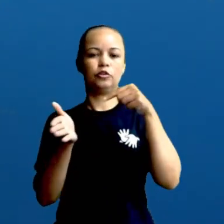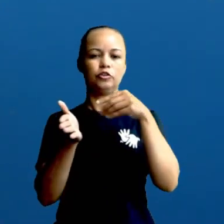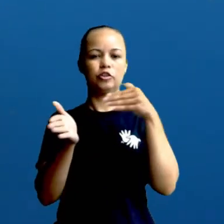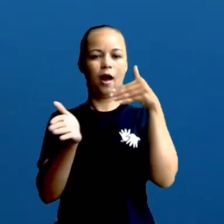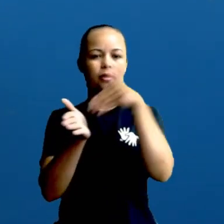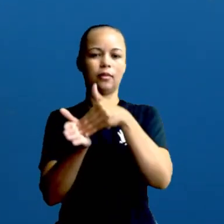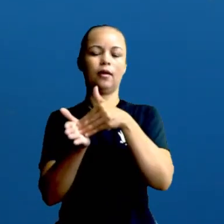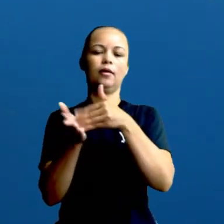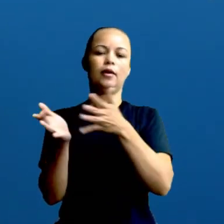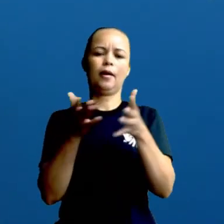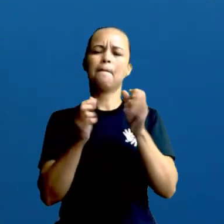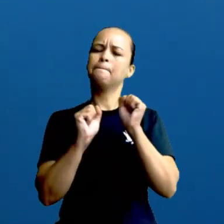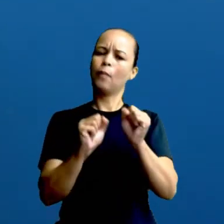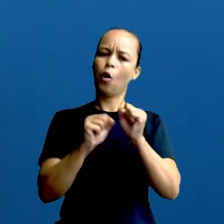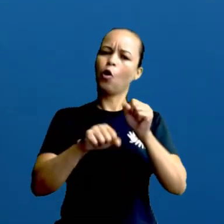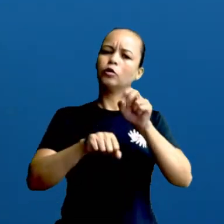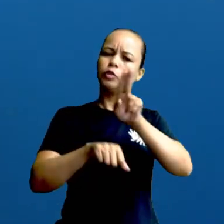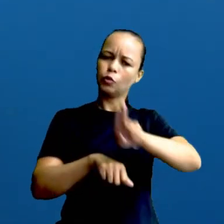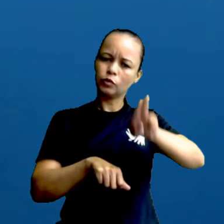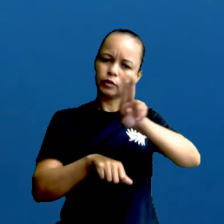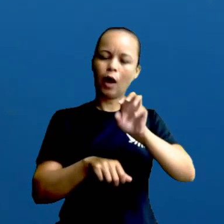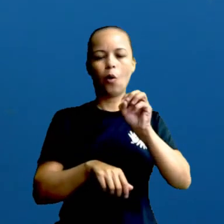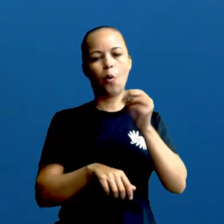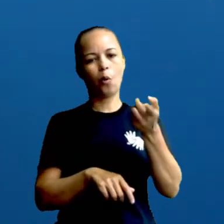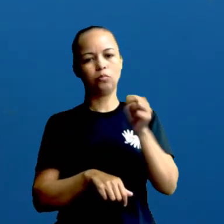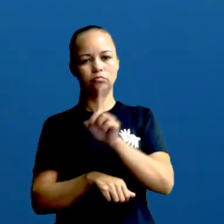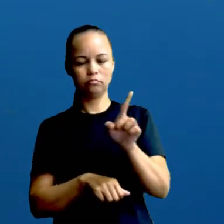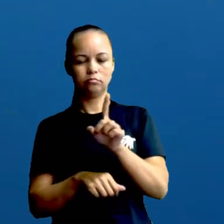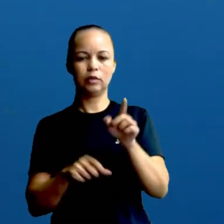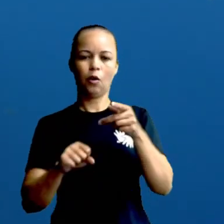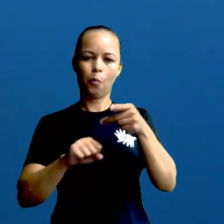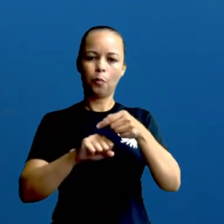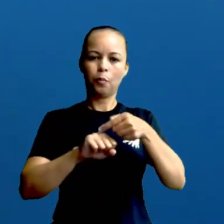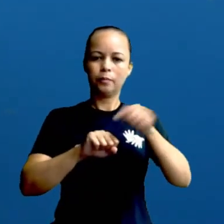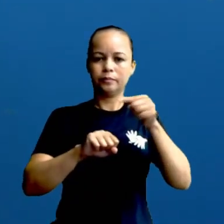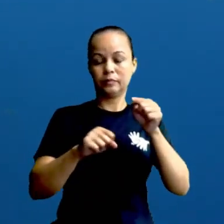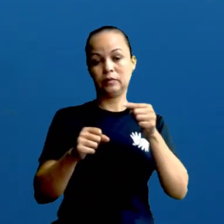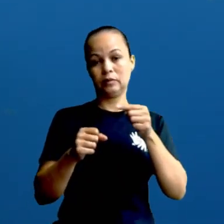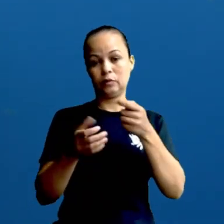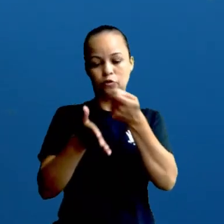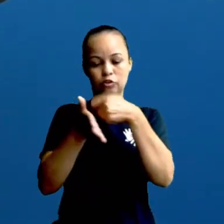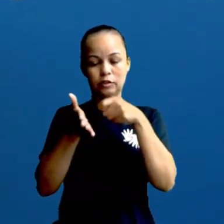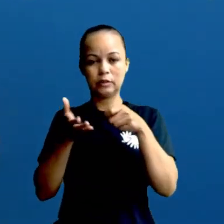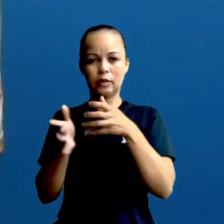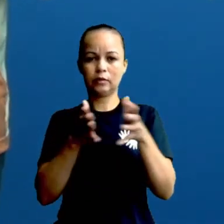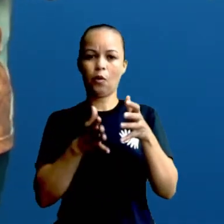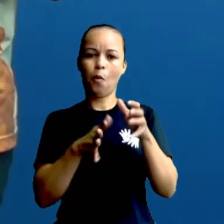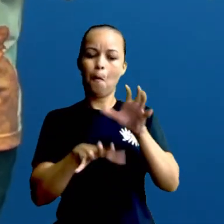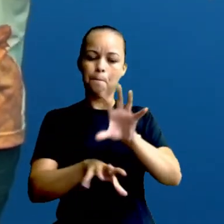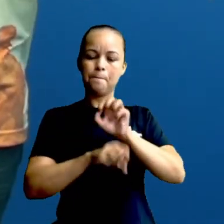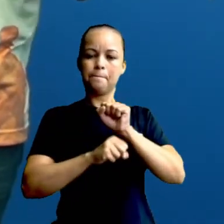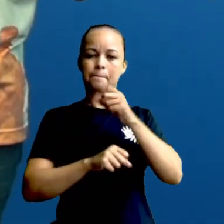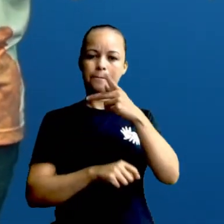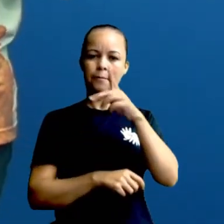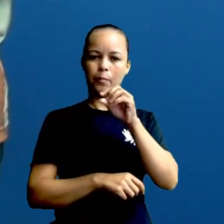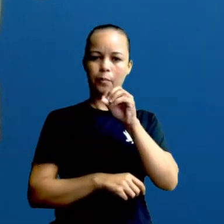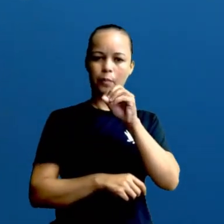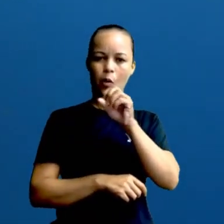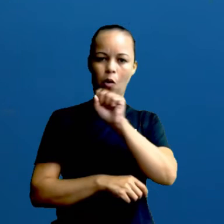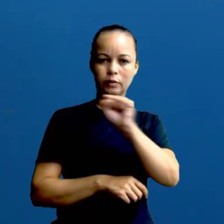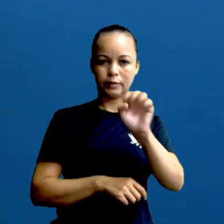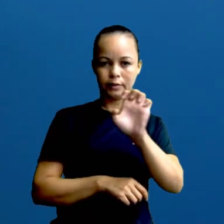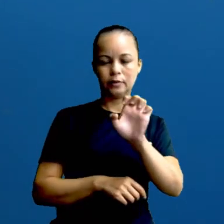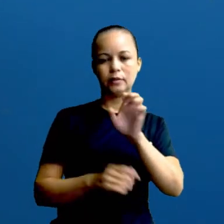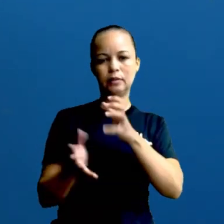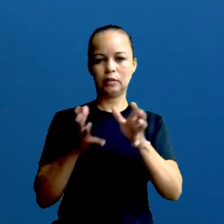o podemos usar fica ao critério de quem está escrevendo vai ser o recurso mais estilístico posse você vai lembrar são os